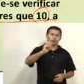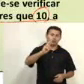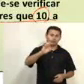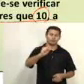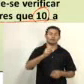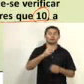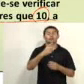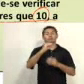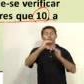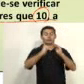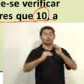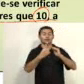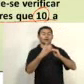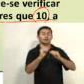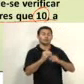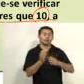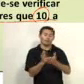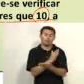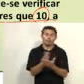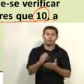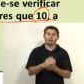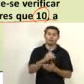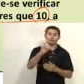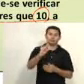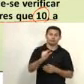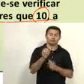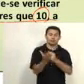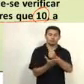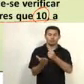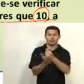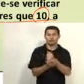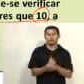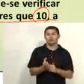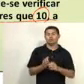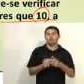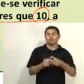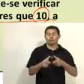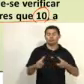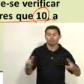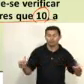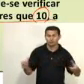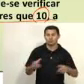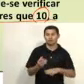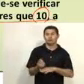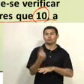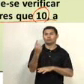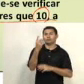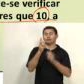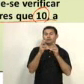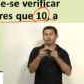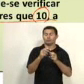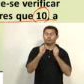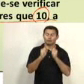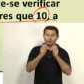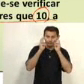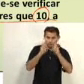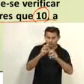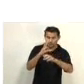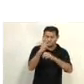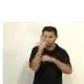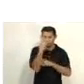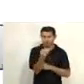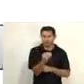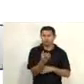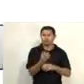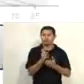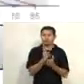né, que 10, a distribuição diminui a sua base e aumenta a sua altura, conforme poderíamos ver na figura